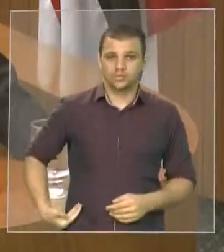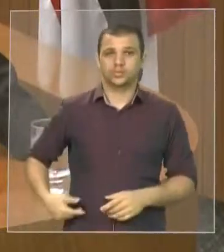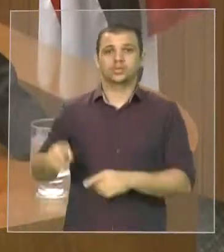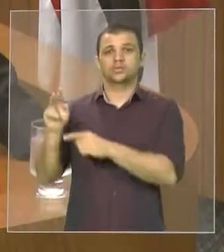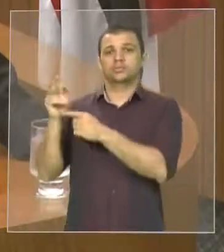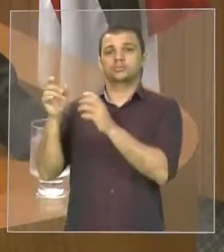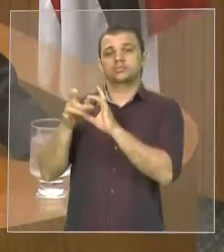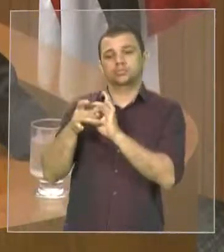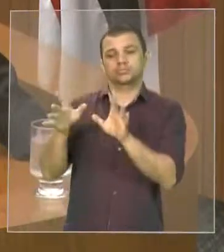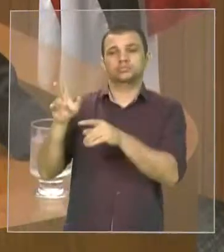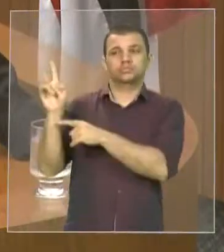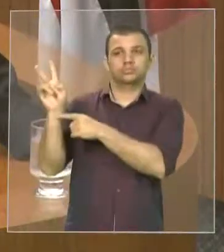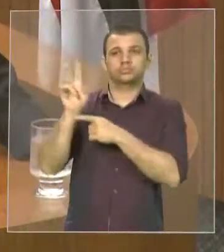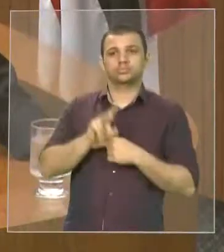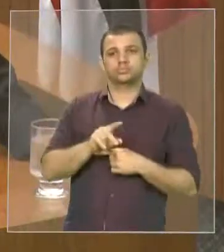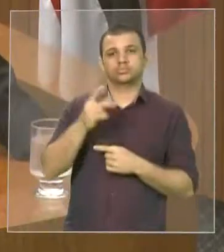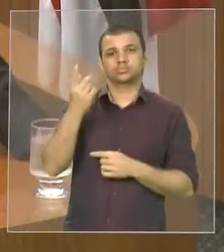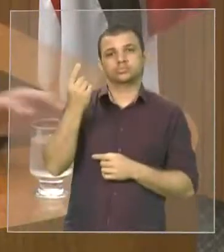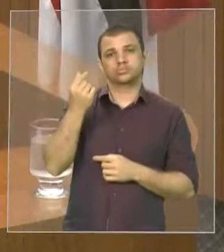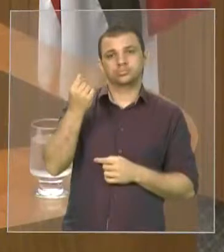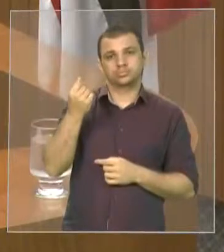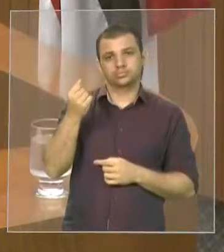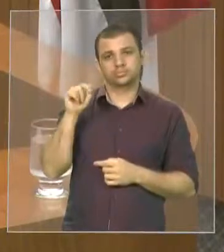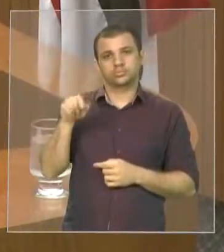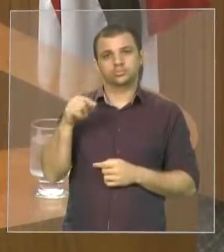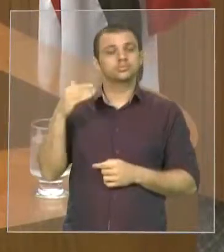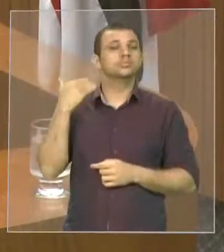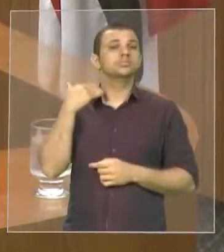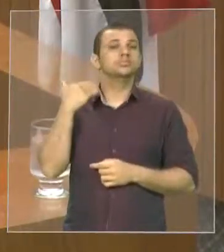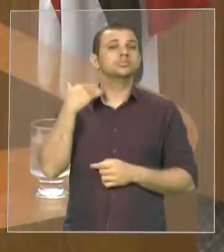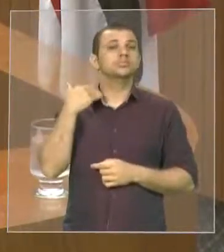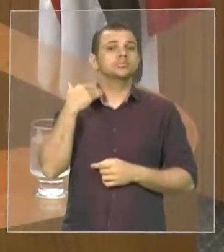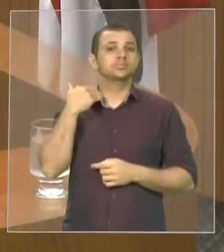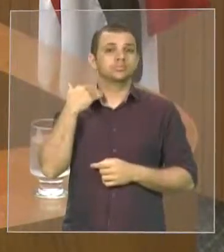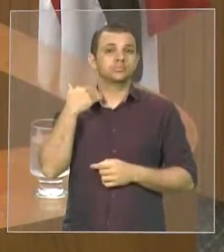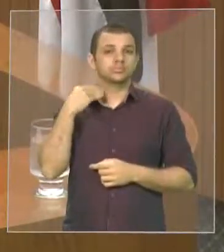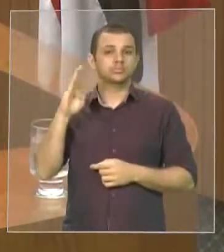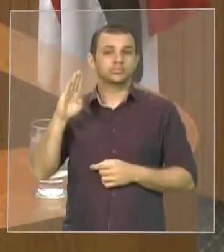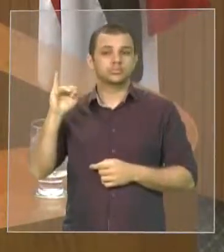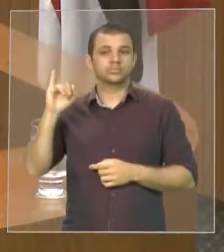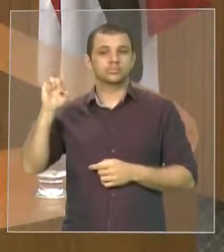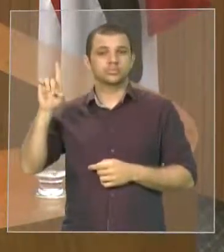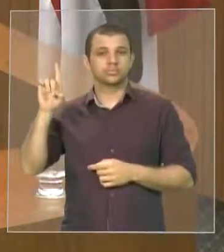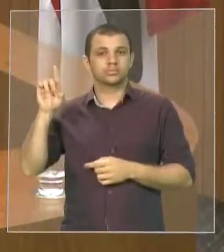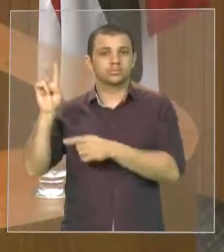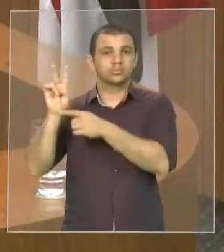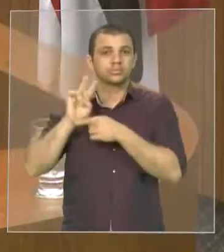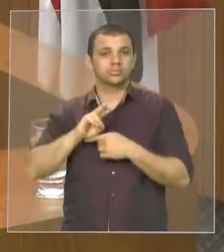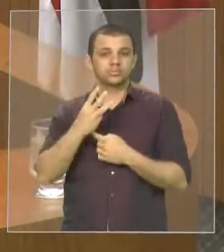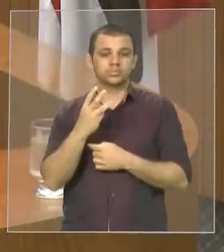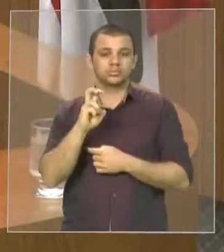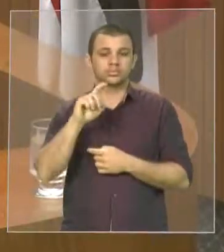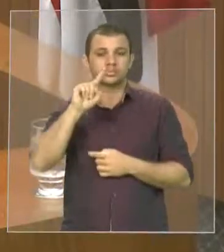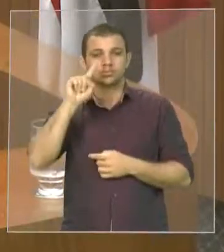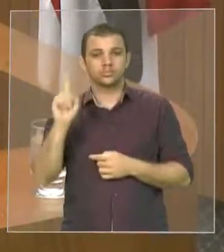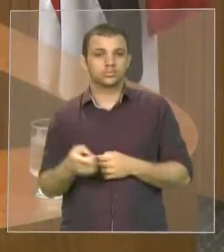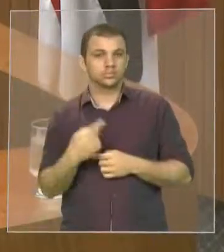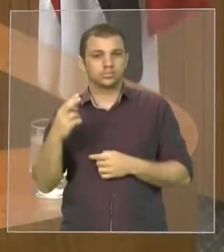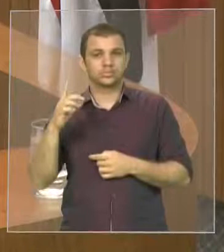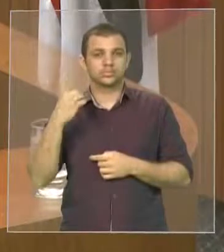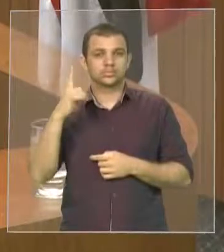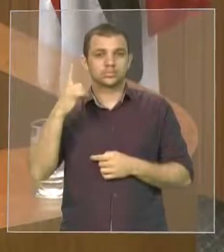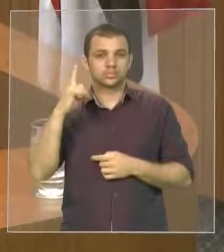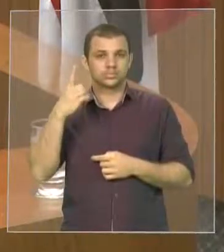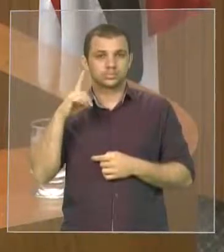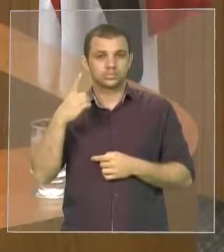junto ao Banco Interamericano de Desenvolvimento no valor de 35 milhões de dólares para a implantação do projeto